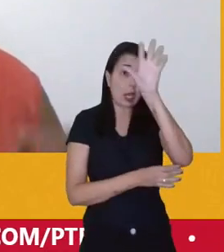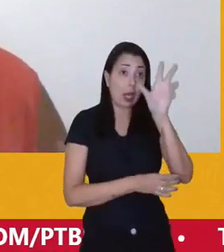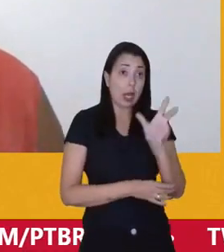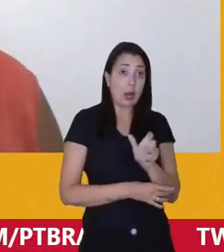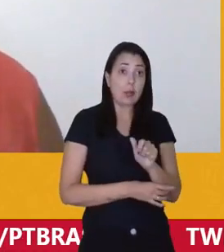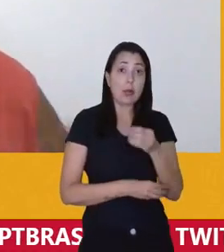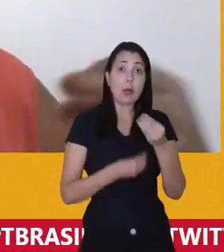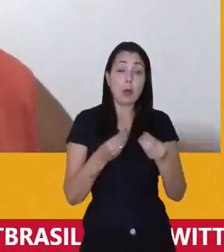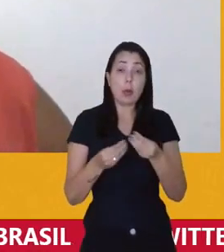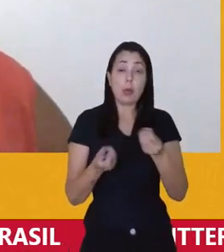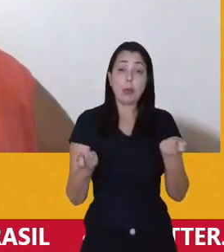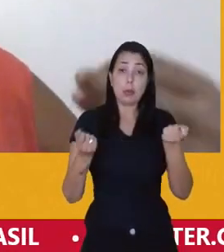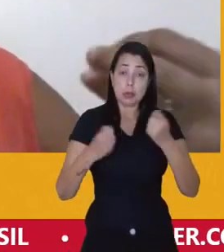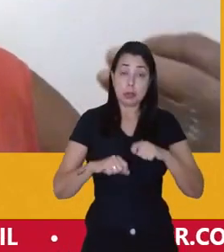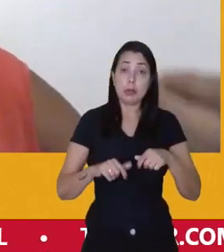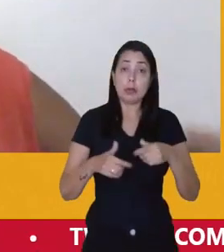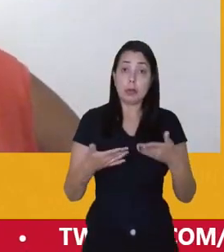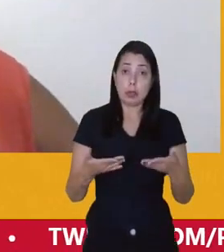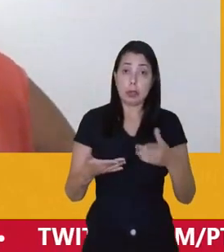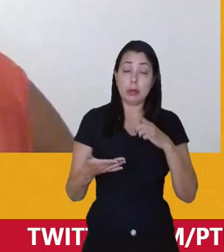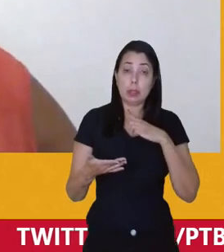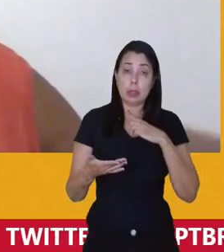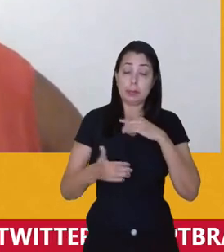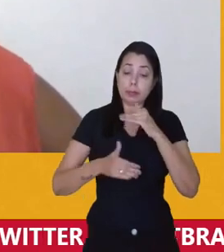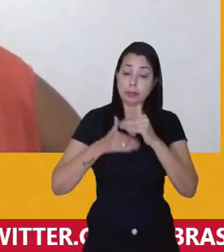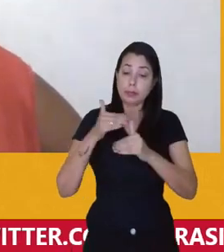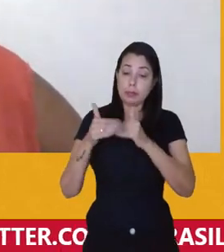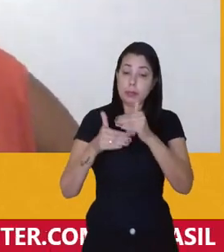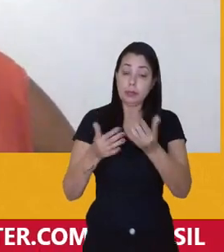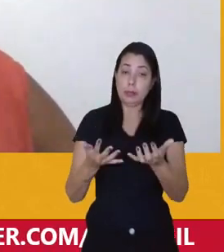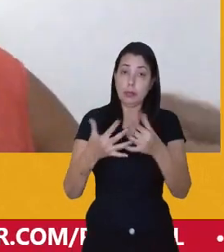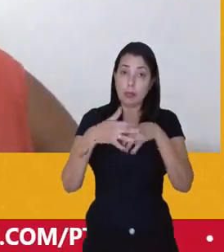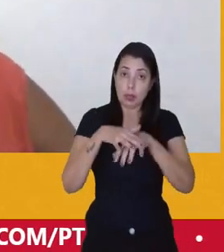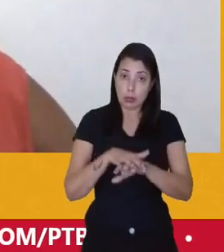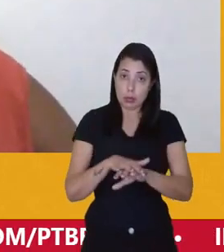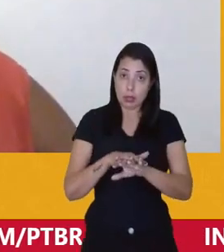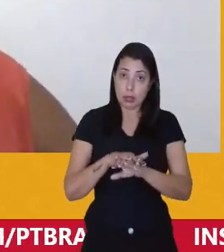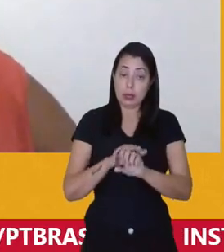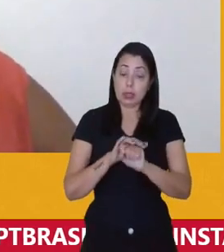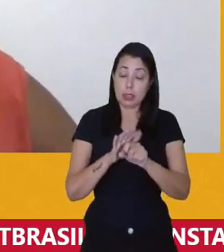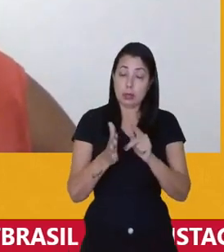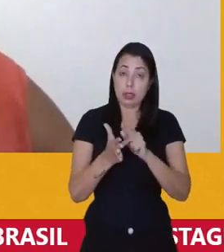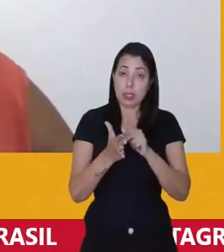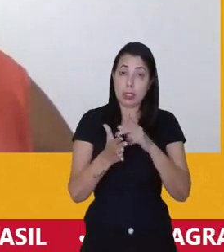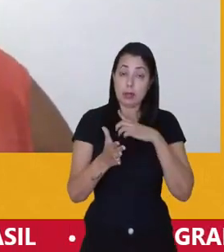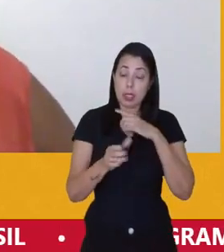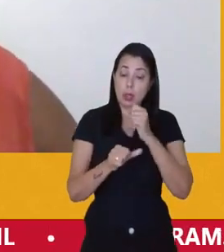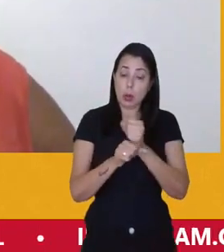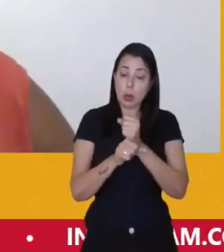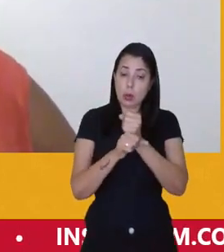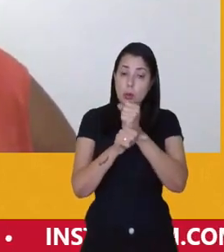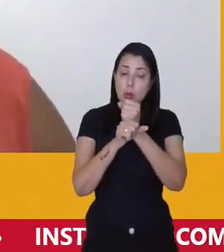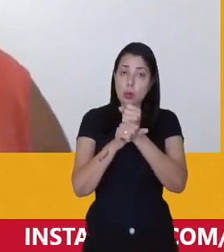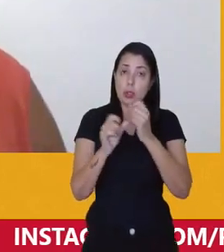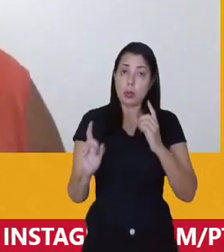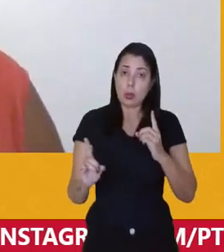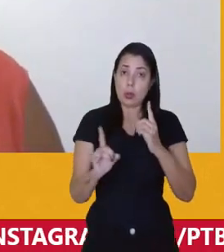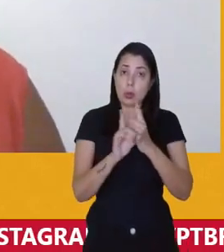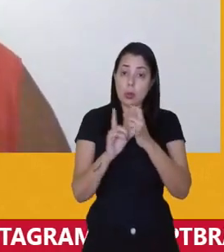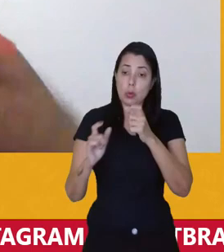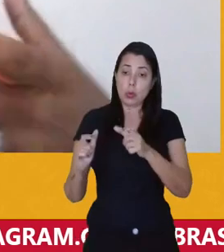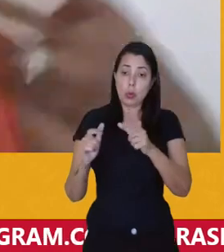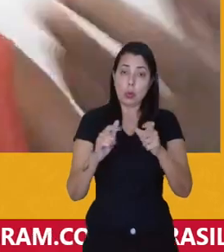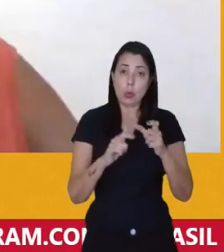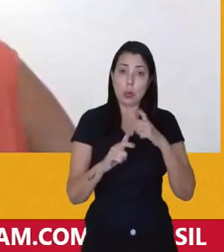de como é possível a gente, então, ter um processo de eclosão, e por meio da eclosão a gente vai construir um encontro onde